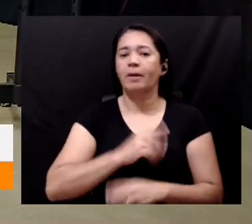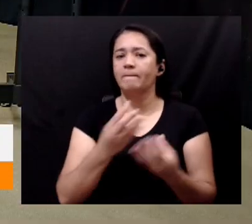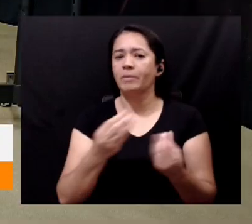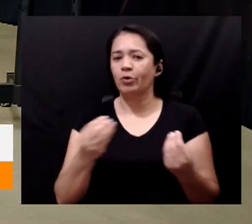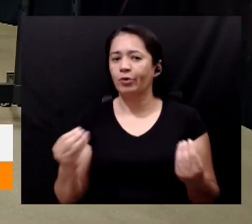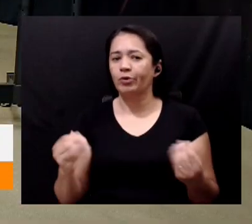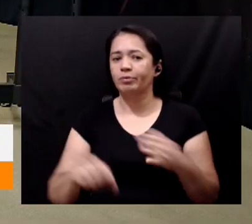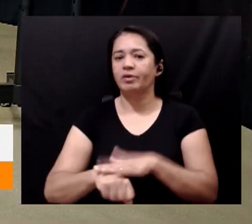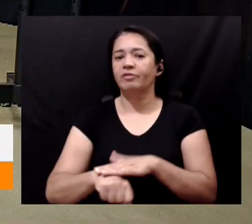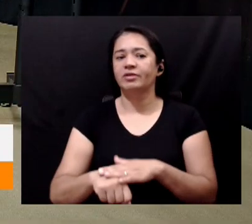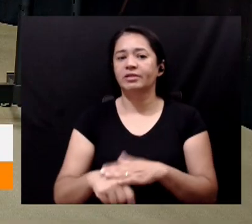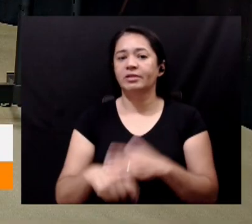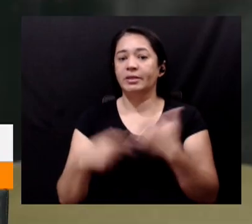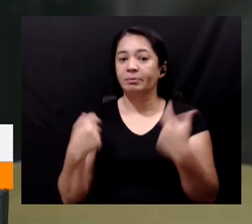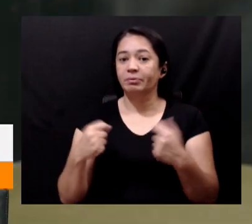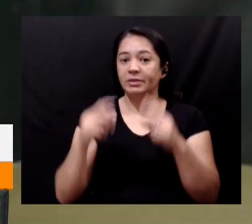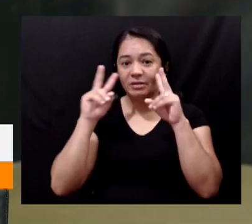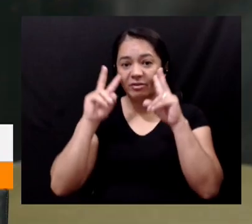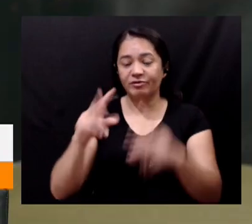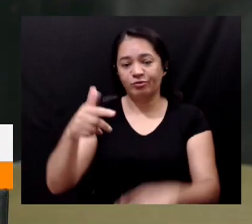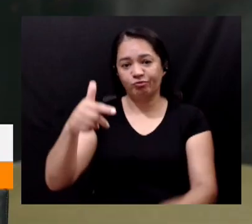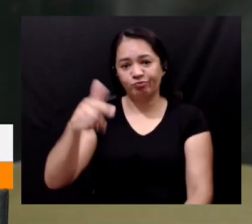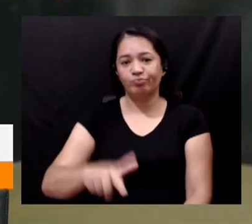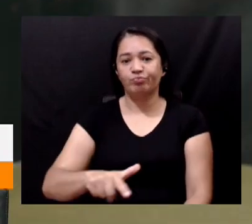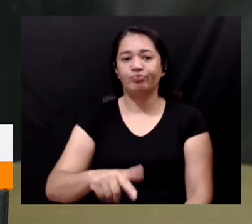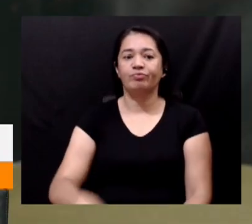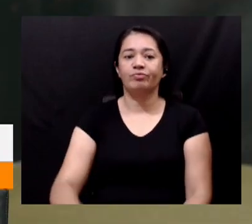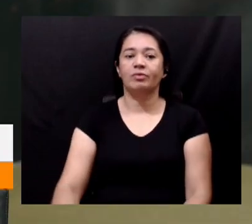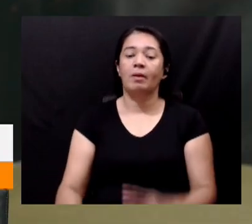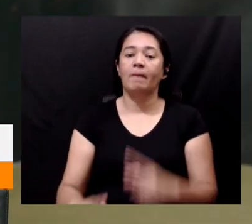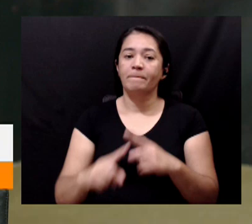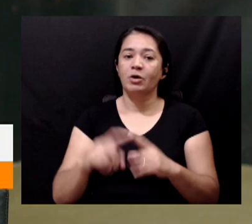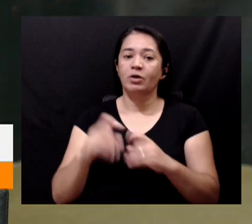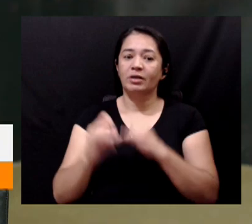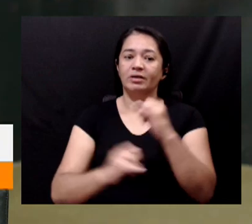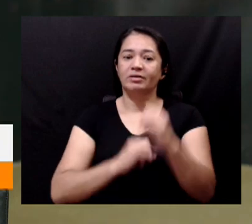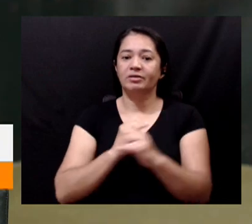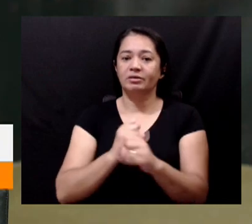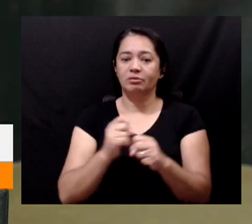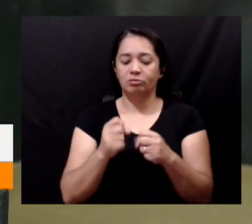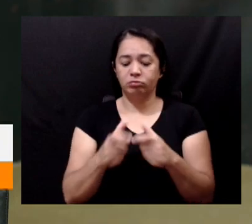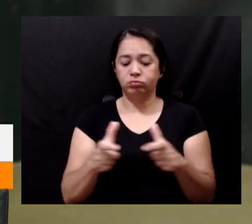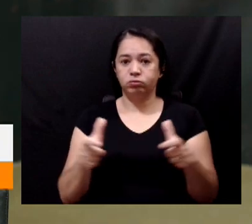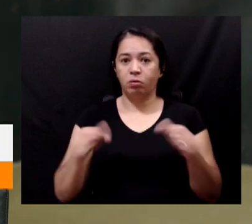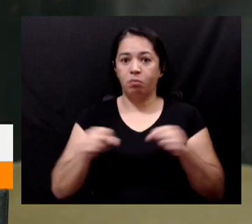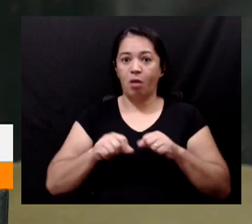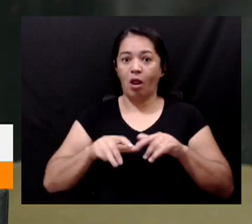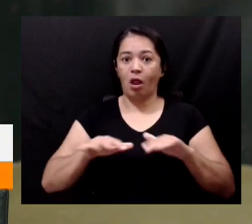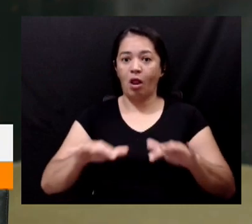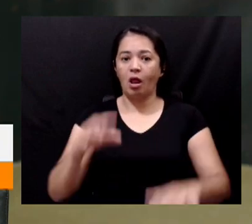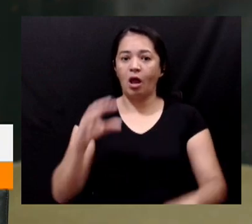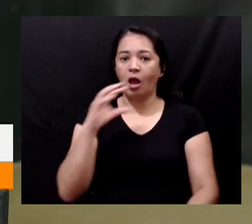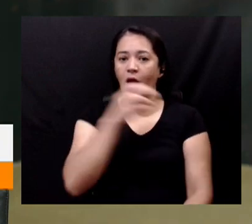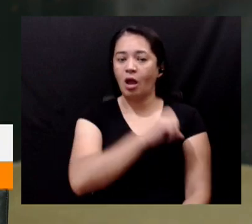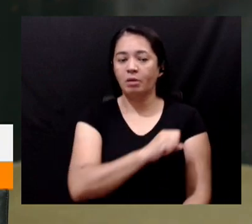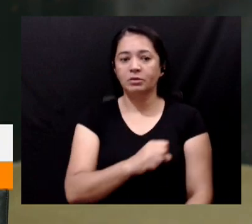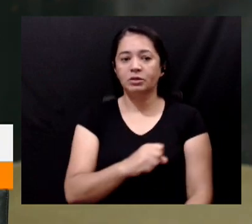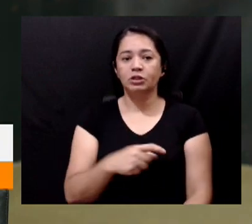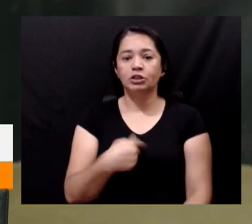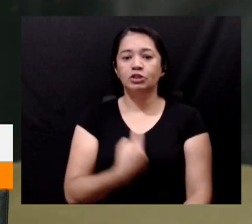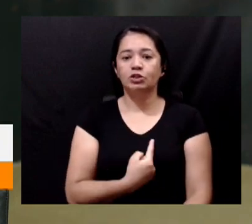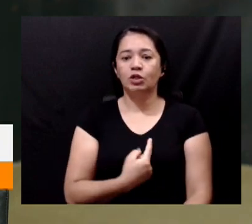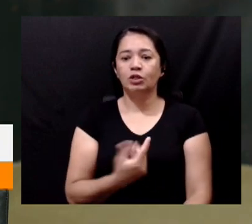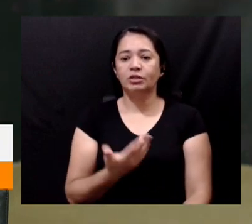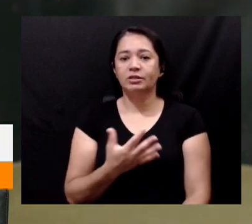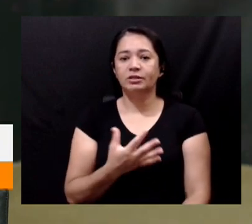ser revista, na verdade, né, porque a internet ela tomou uma dimensão muito grande, muito rápido, Sim, e nós achávamos que a